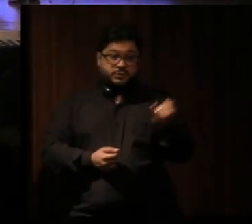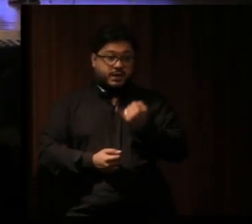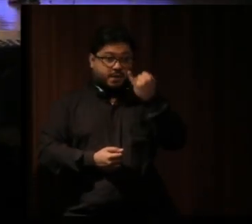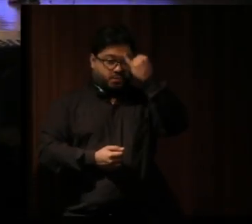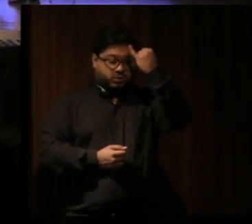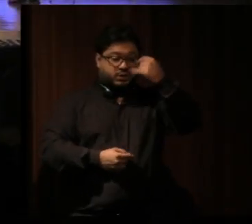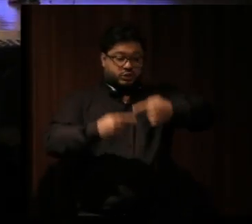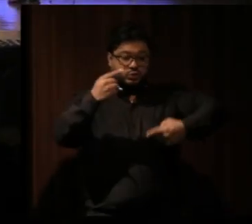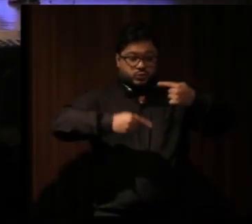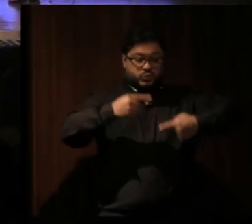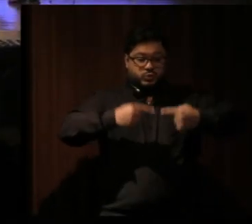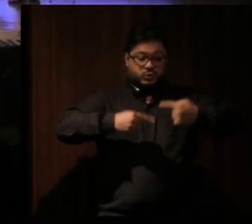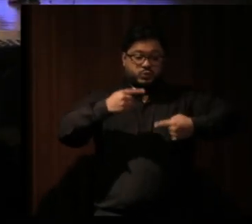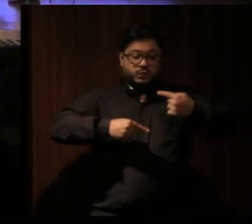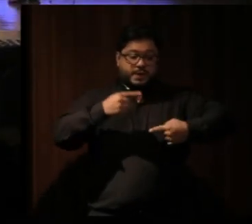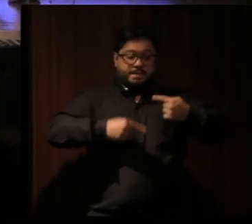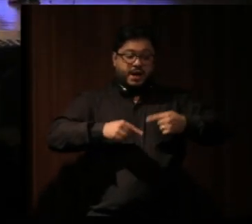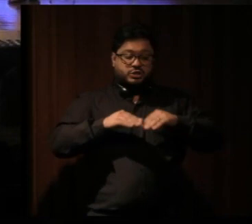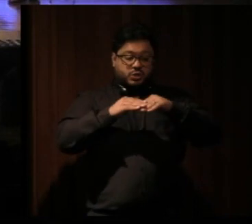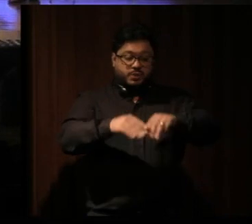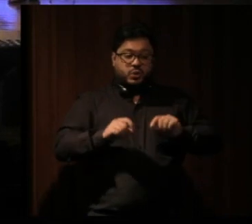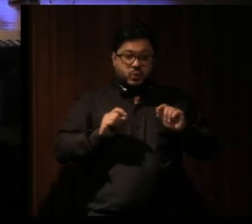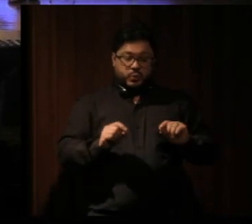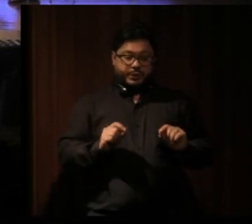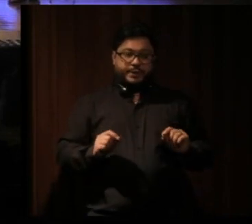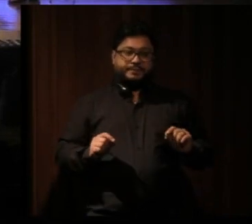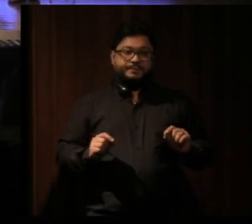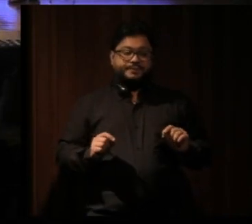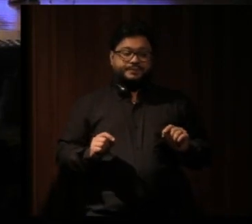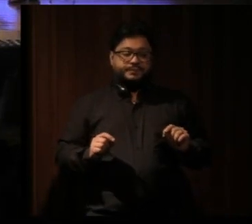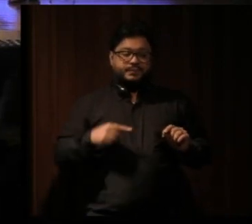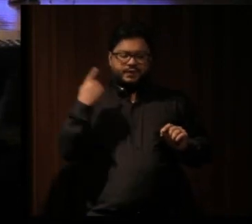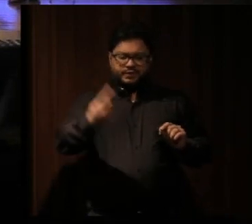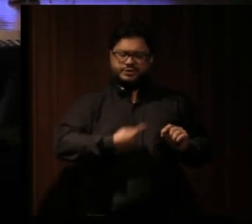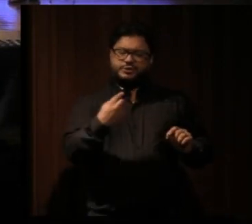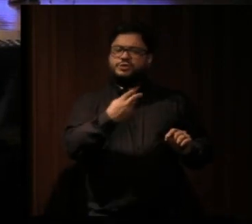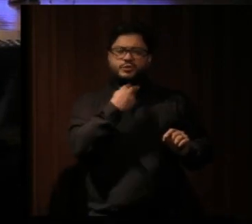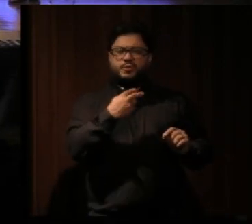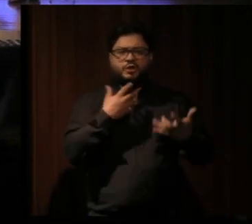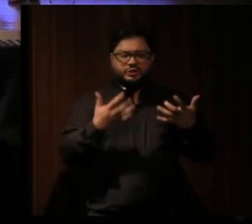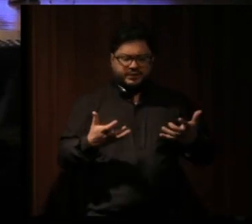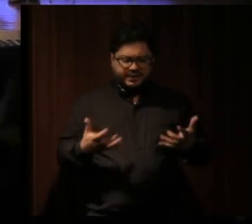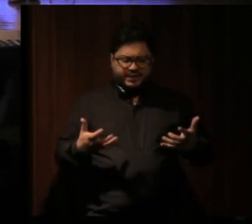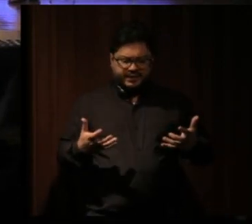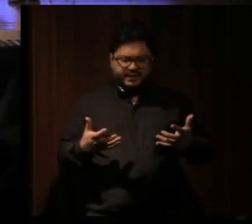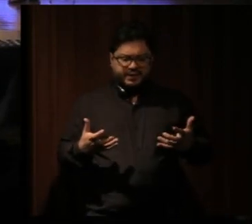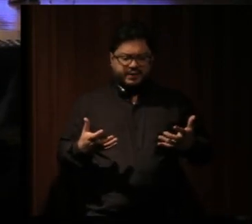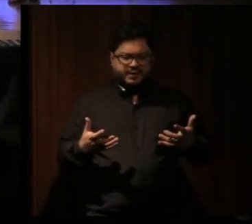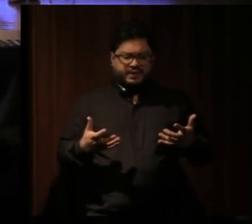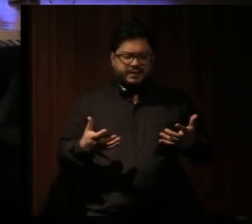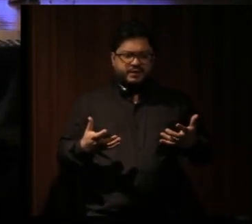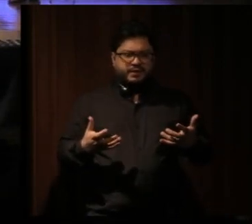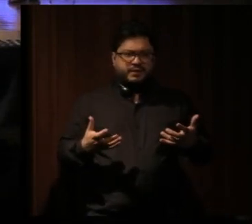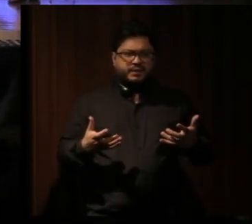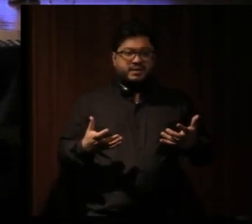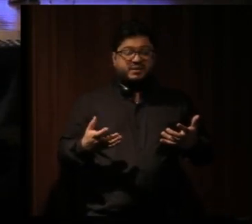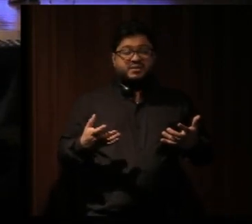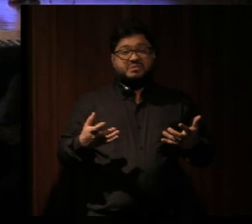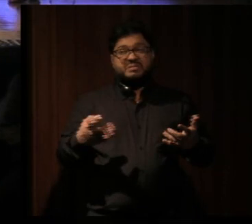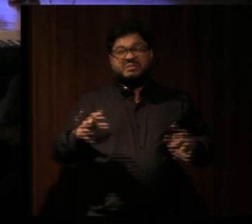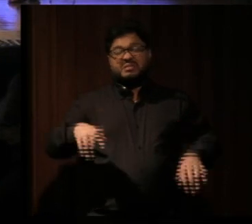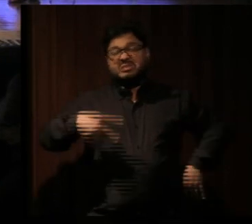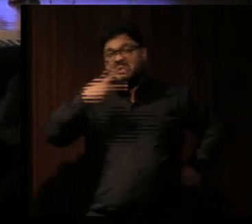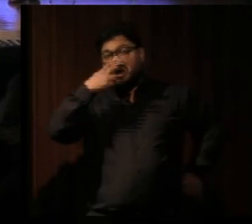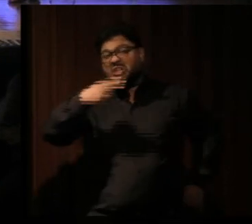aí nesse debate da da da cobertura que é a seguinte eh a gente não pode ter a pretensão Ô perdão a gente não pode ter a pretensão de achar que